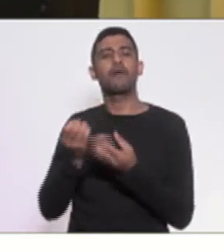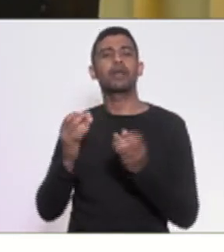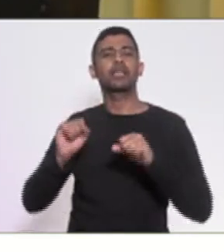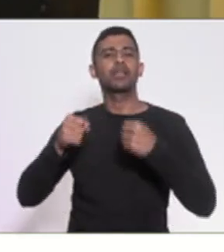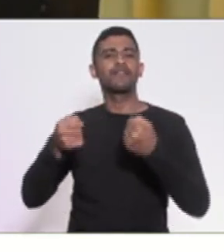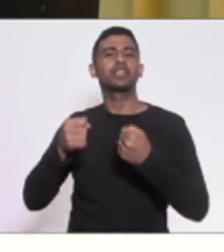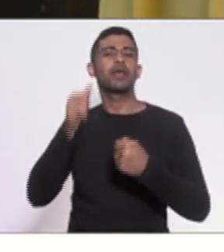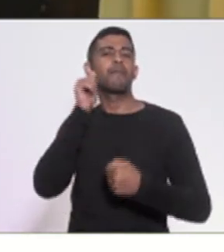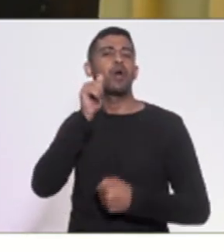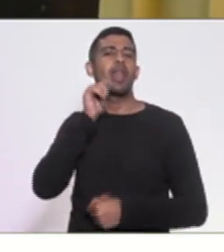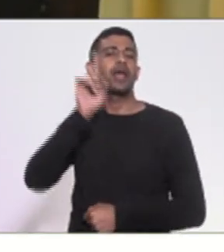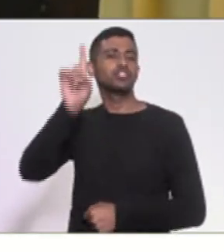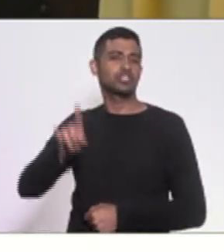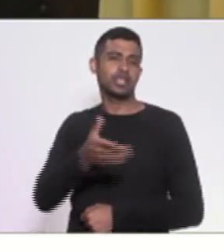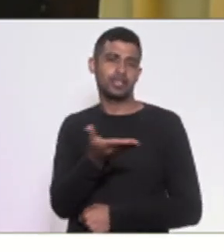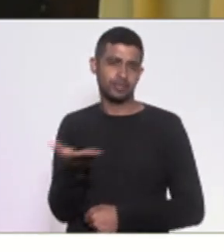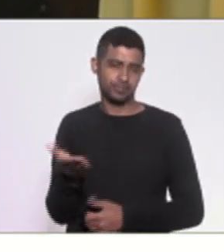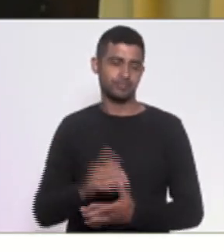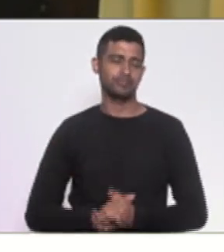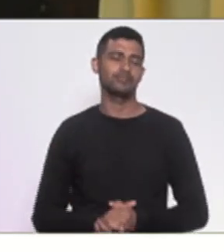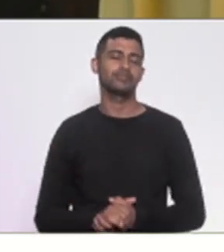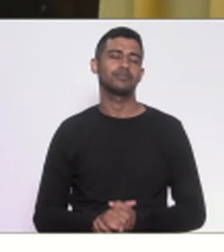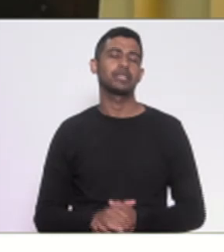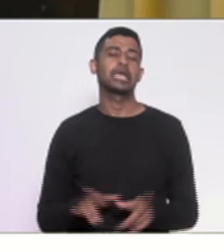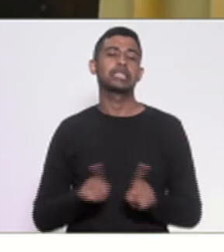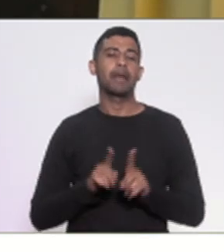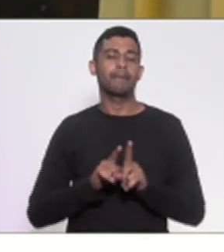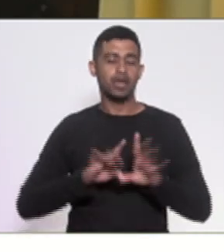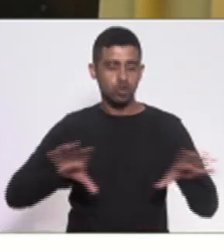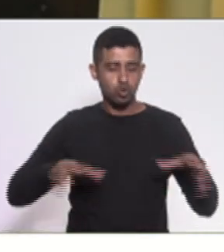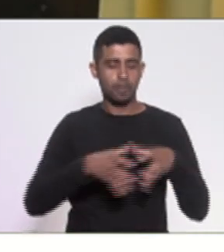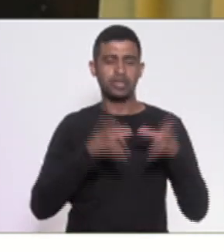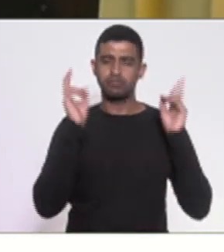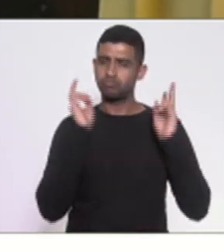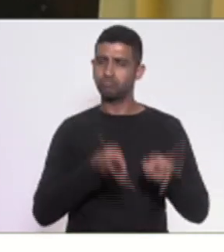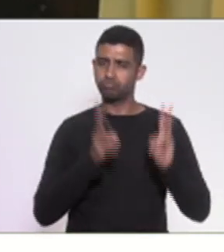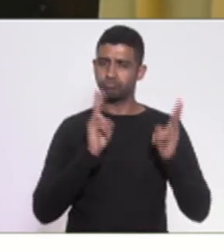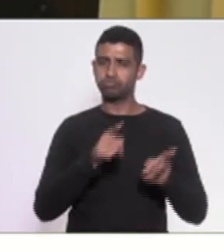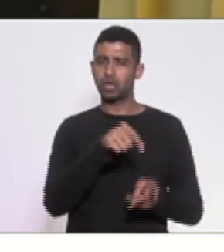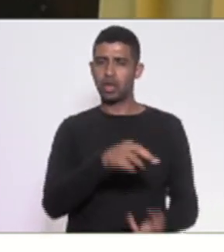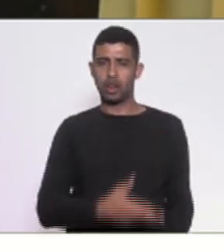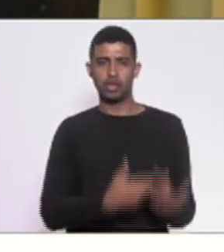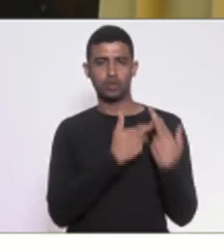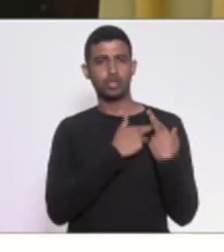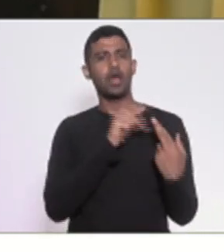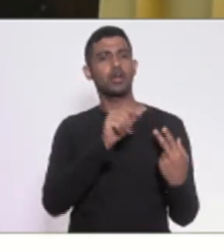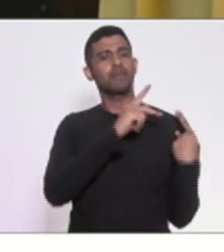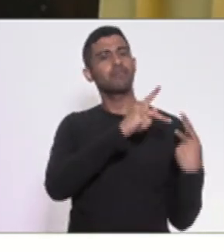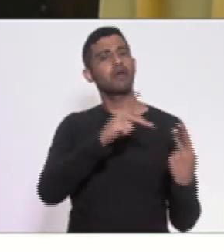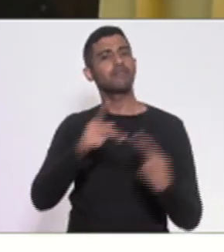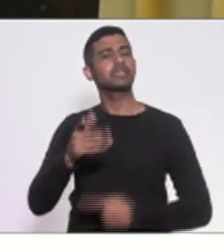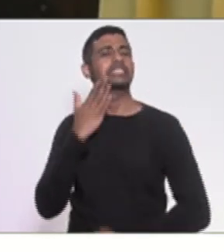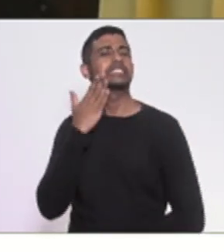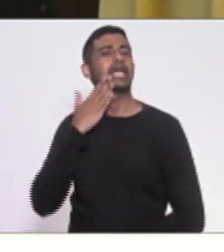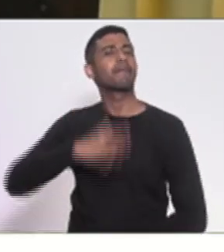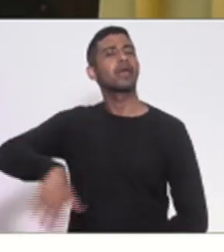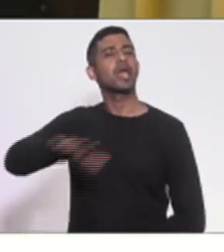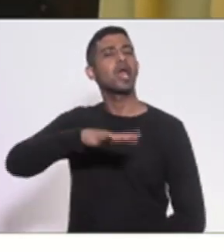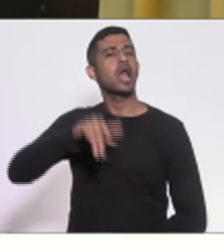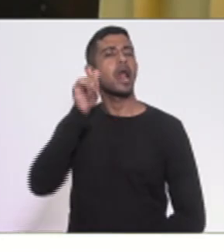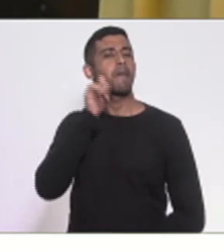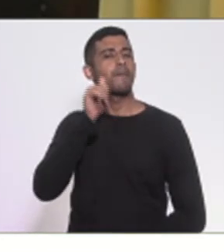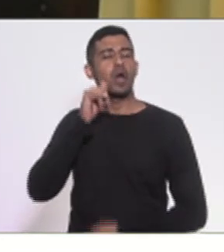mulheres. Instituir uma comissão permanente responsável pela visitação dos serviços da rede